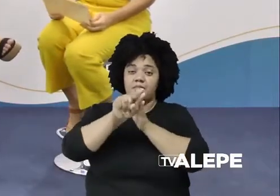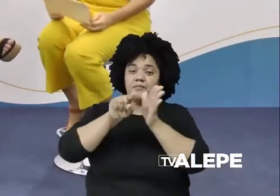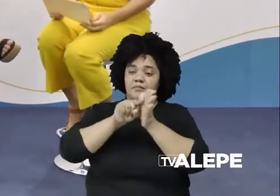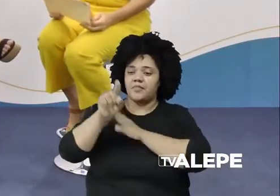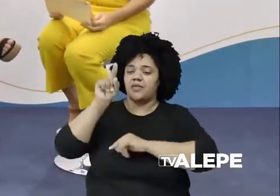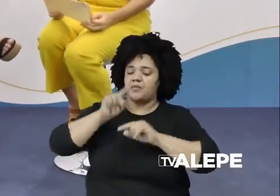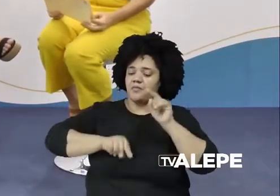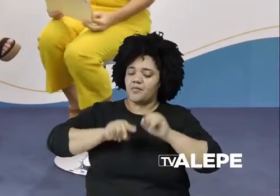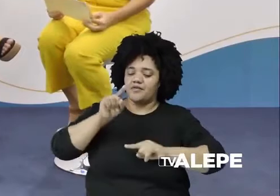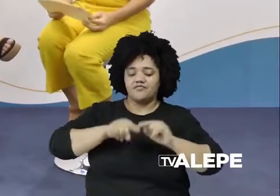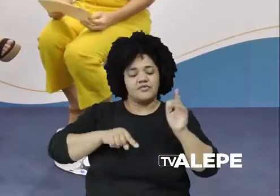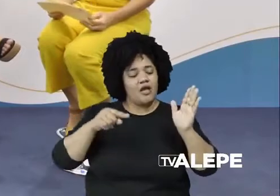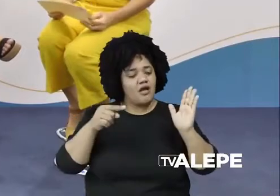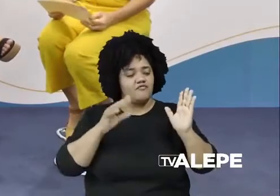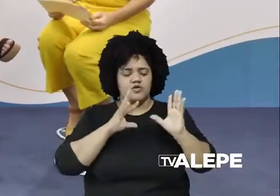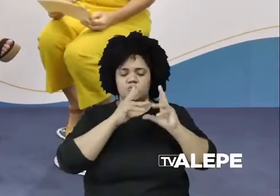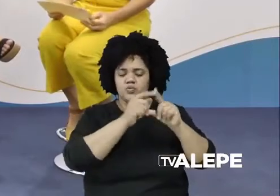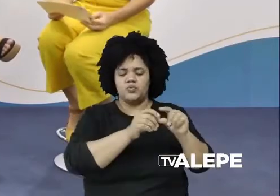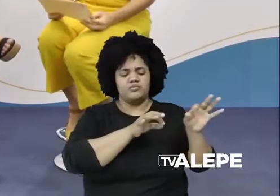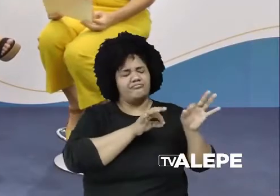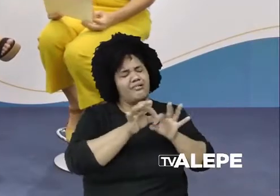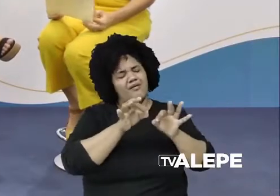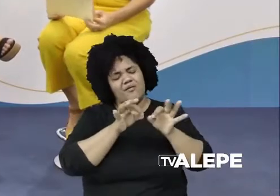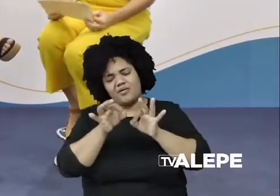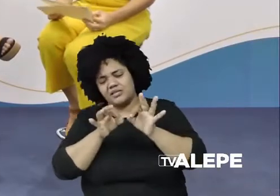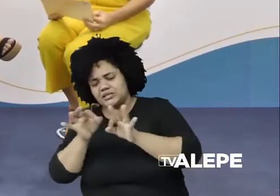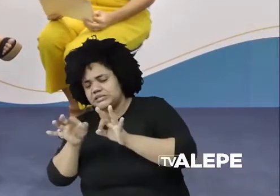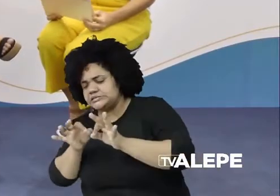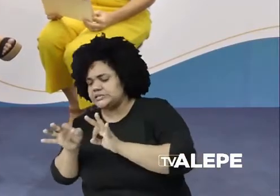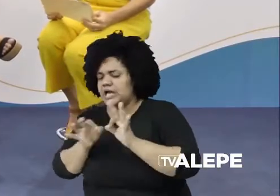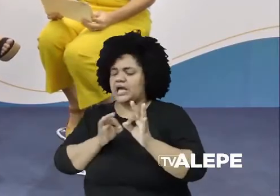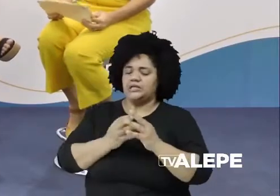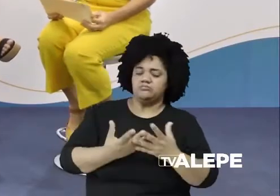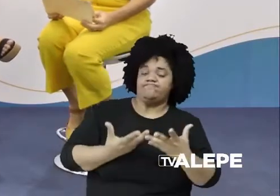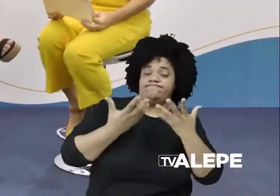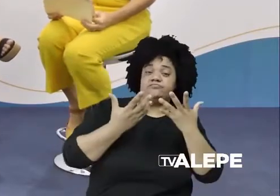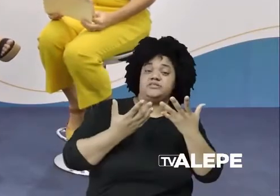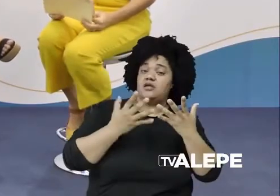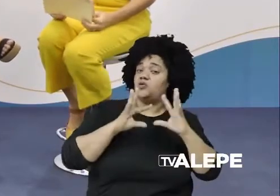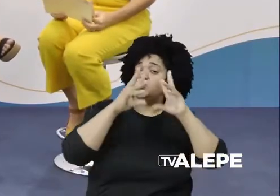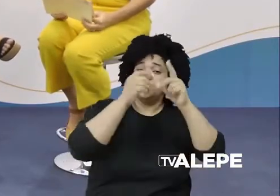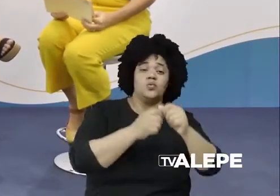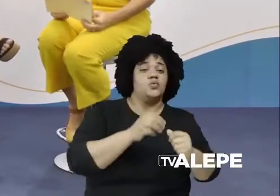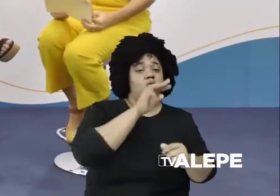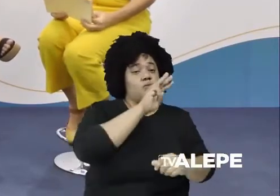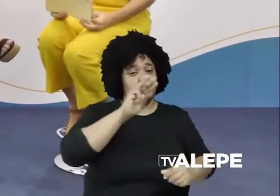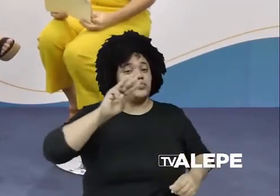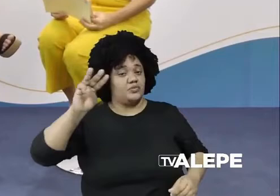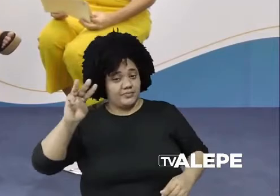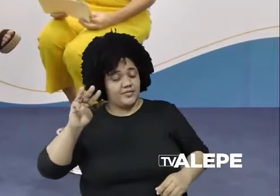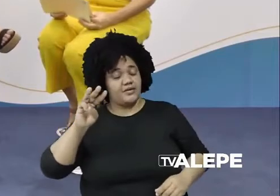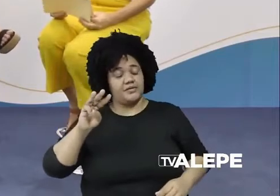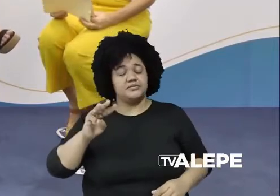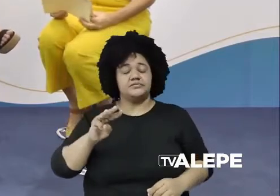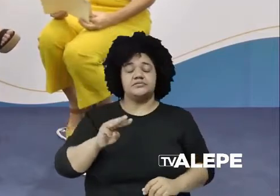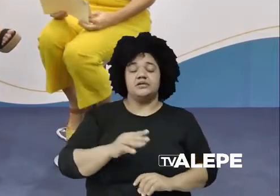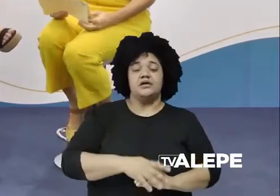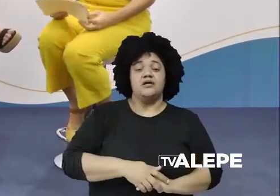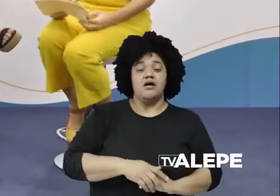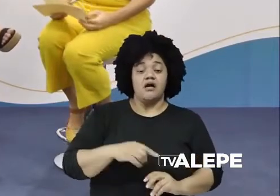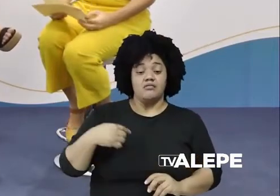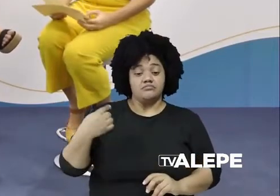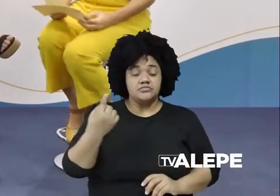voltados ao material, tudo bem elaborado. E toda a plataforma de educação do núcleo, a gente